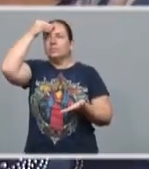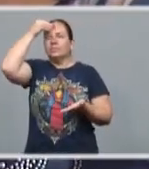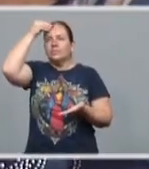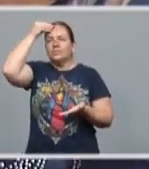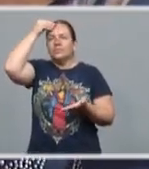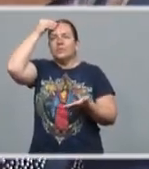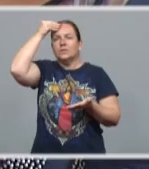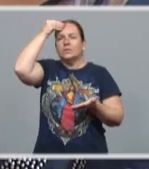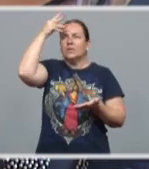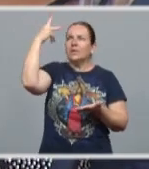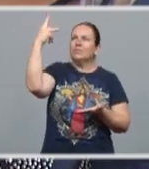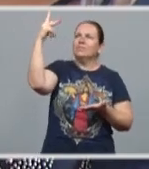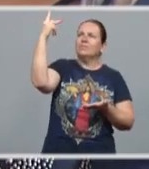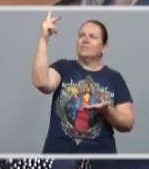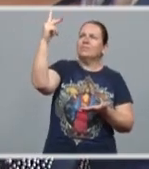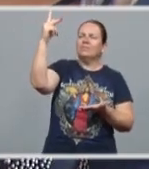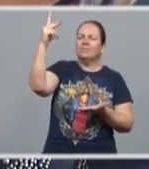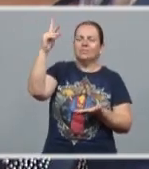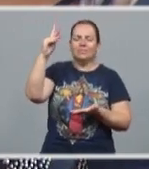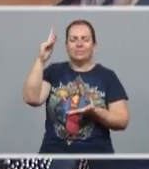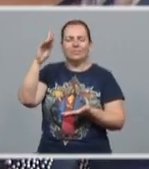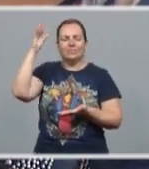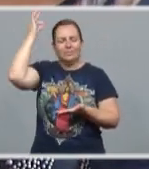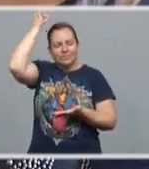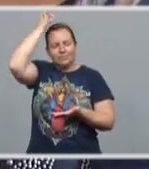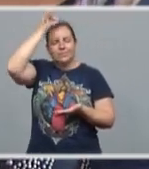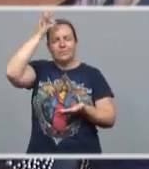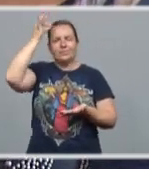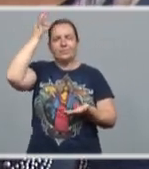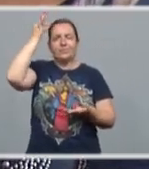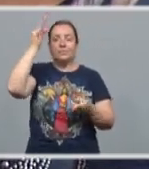Senhor, com teu Espírito,